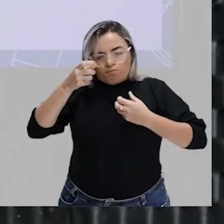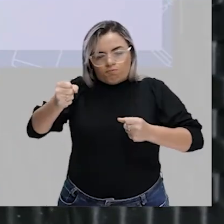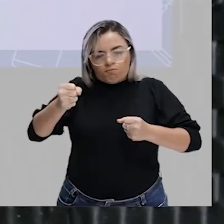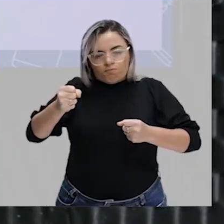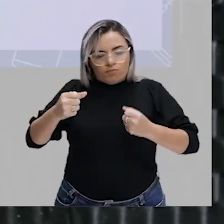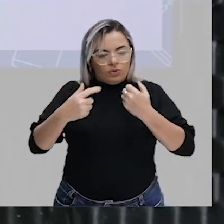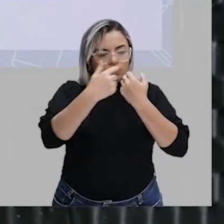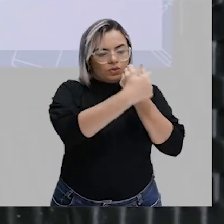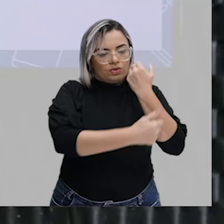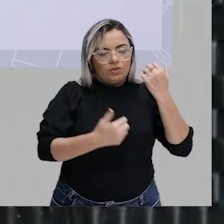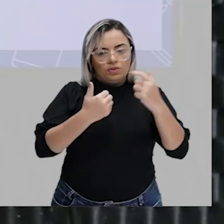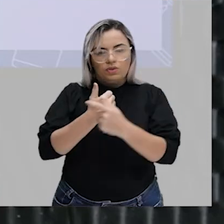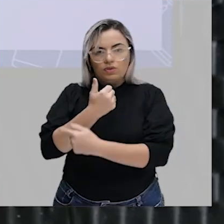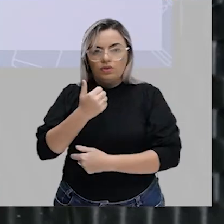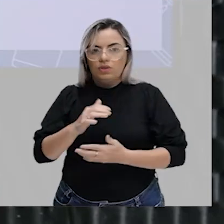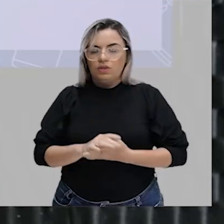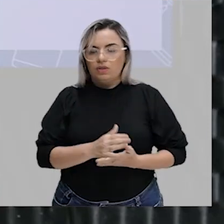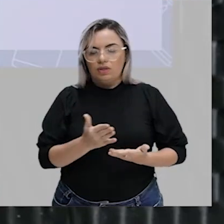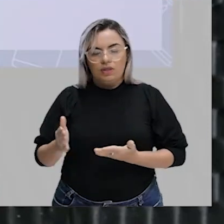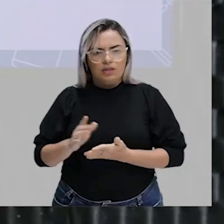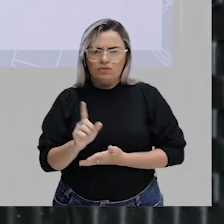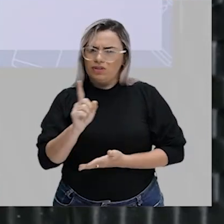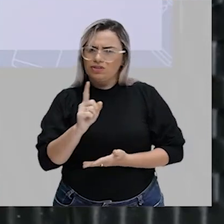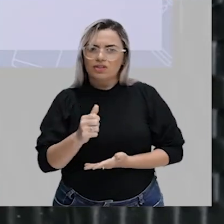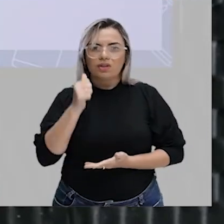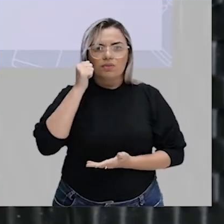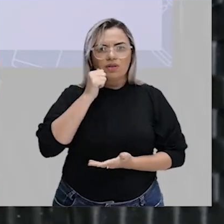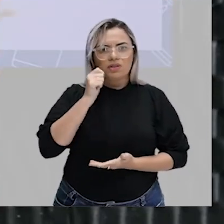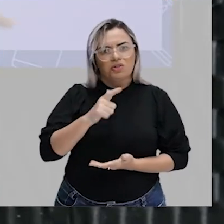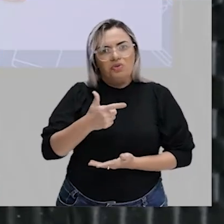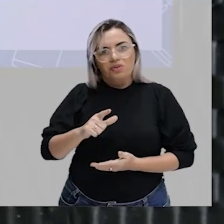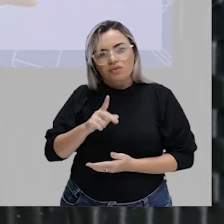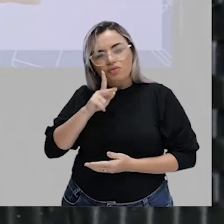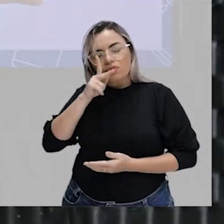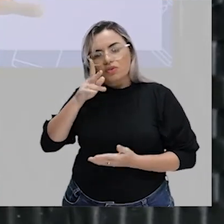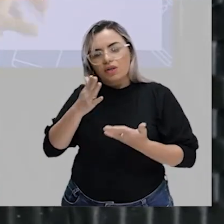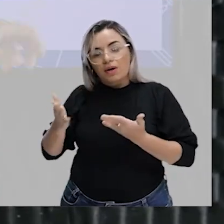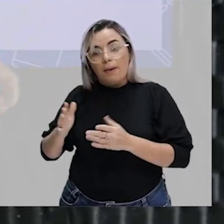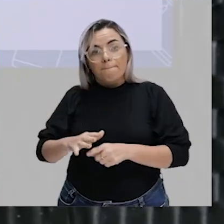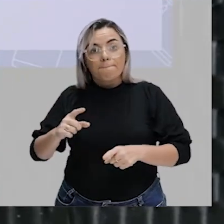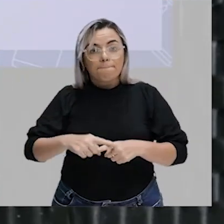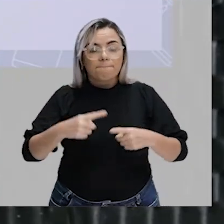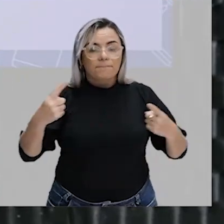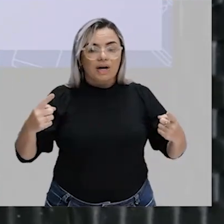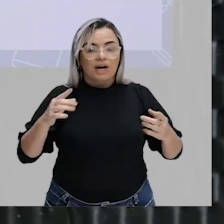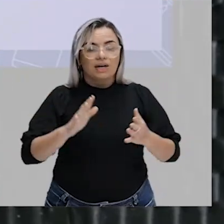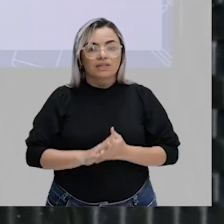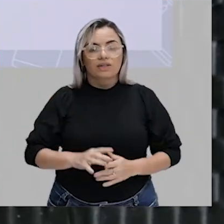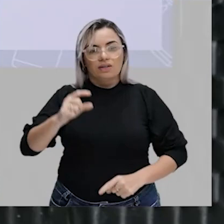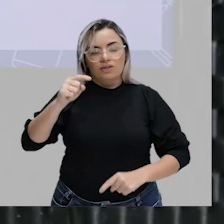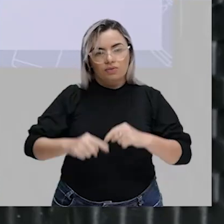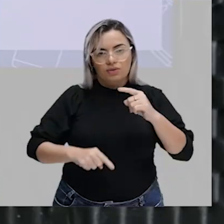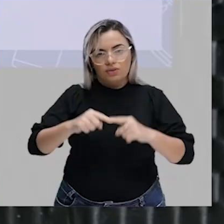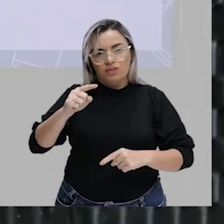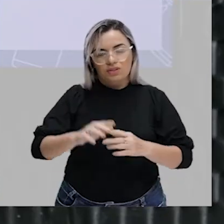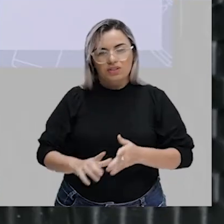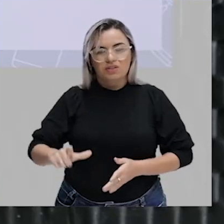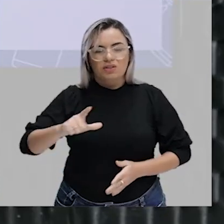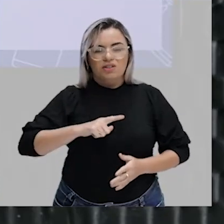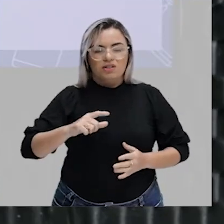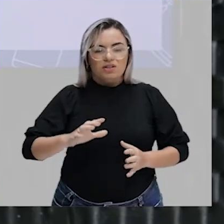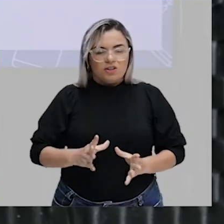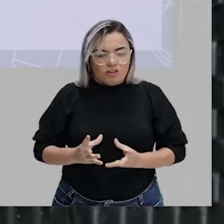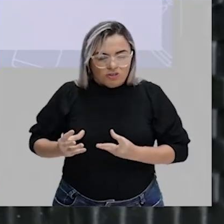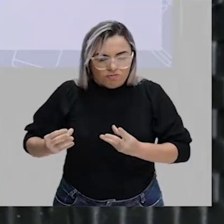Eu não estou dizendo aqui que as mulheres não têm força, mas estou dizendo que é um aparelho que, talvez por ser um aparelho que exija